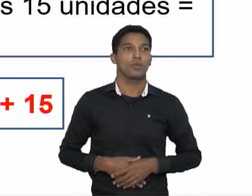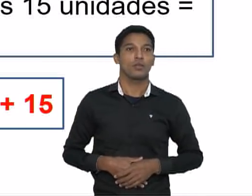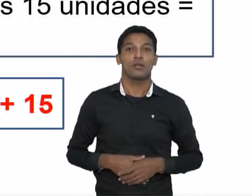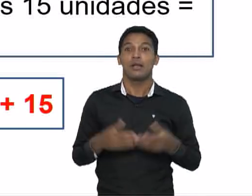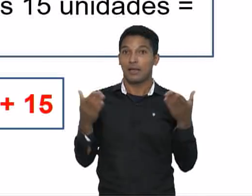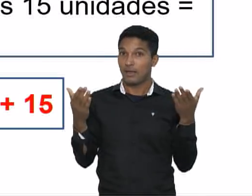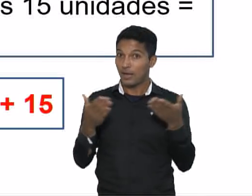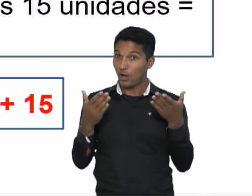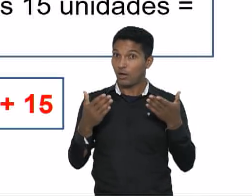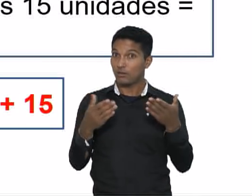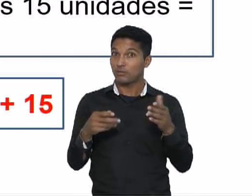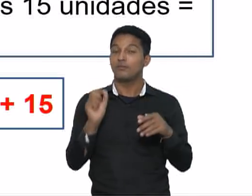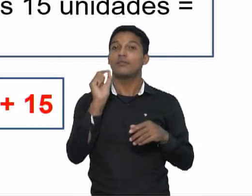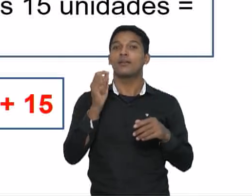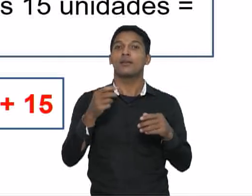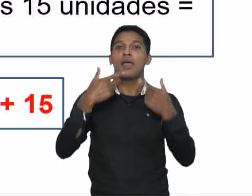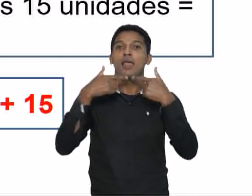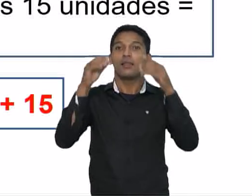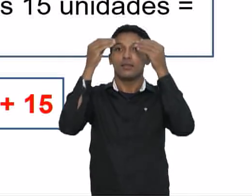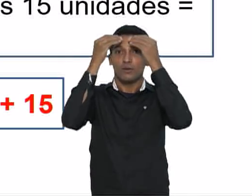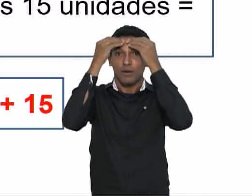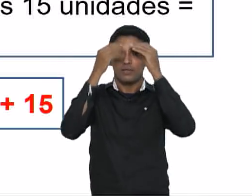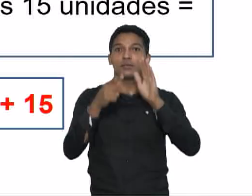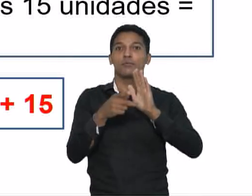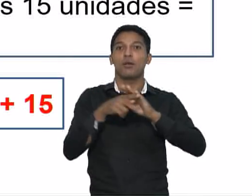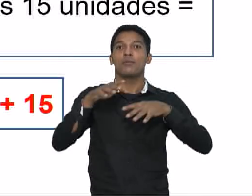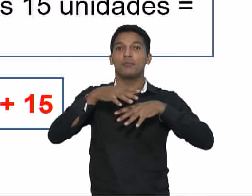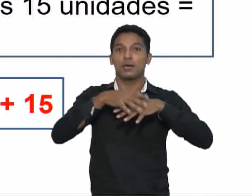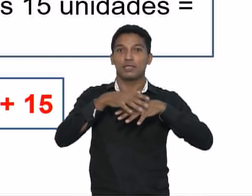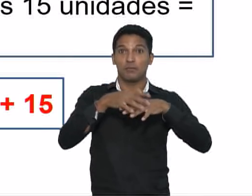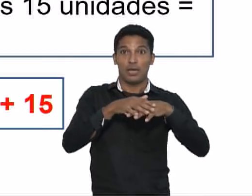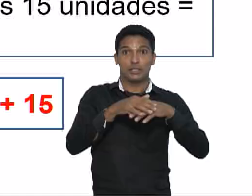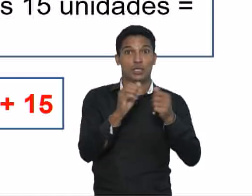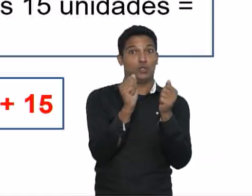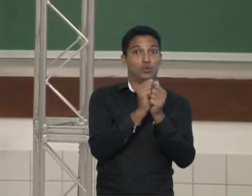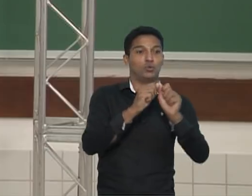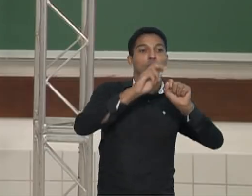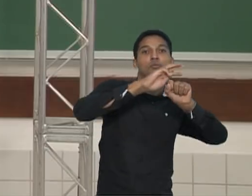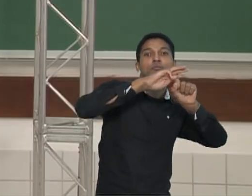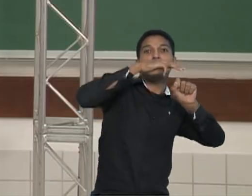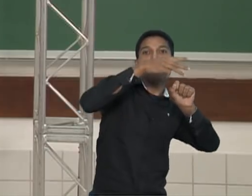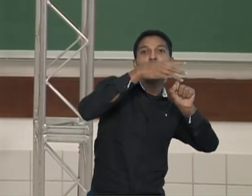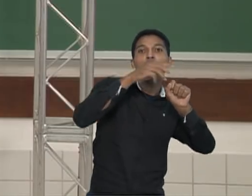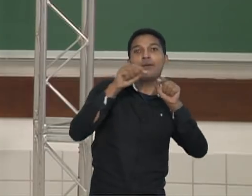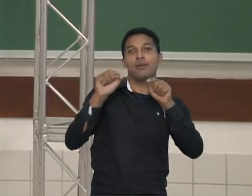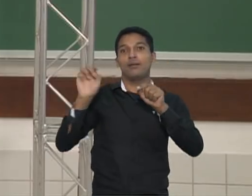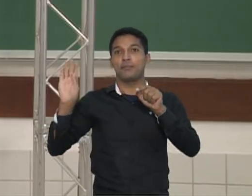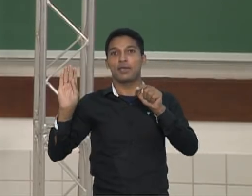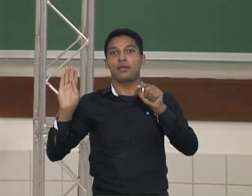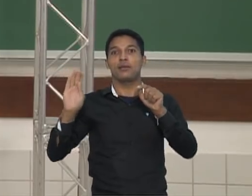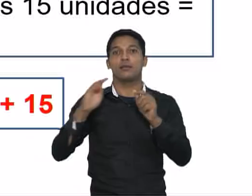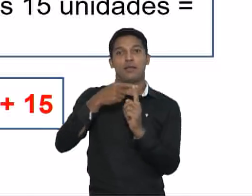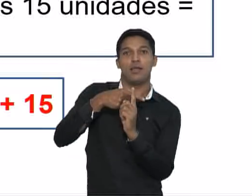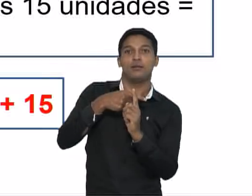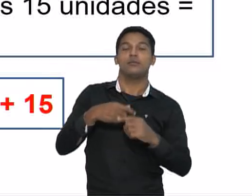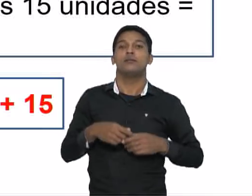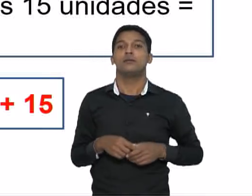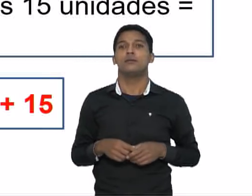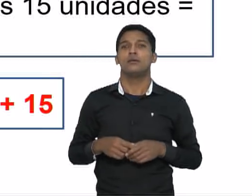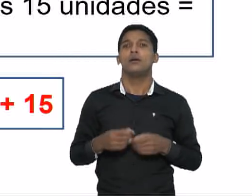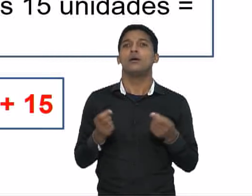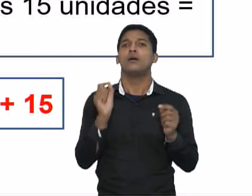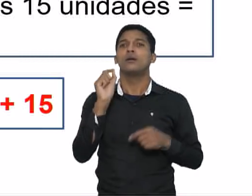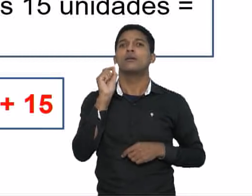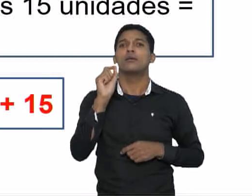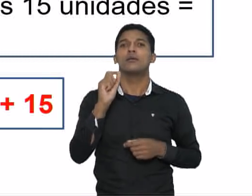Vamos ver agora a linguagem matemática com os produtos notáveis, tá? Vou fazer a leitura aqui, vamos lá. Escreva